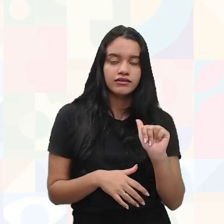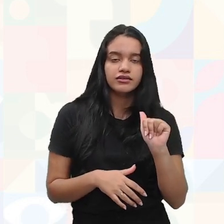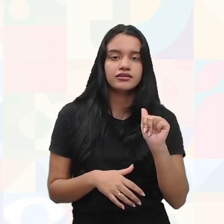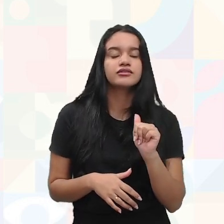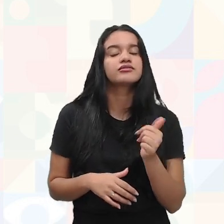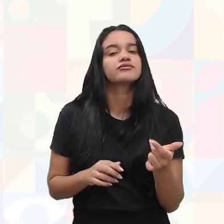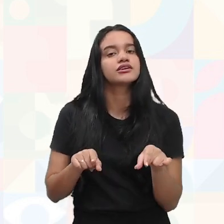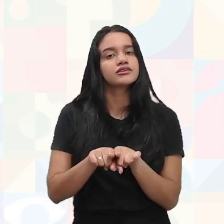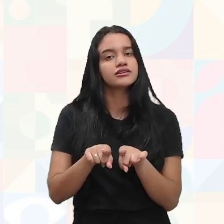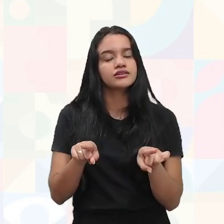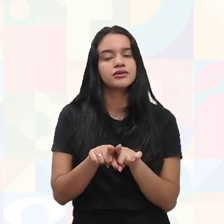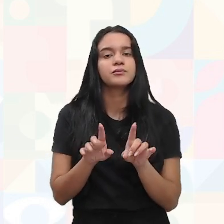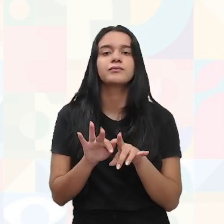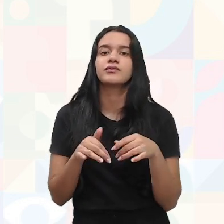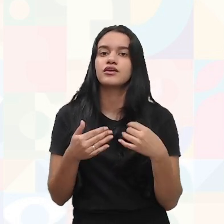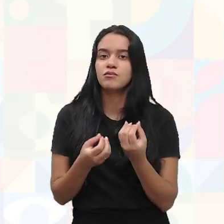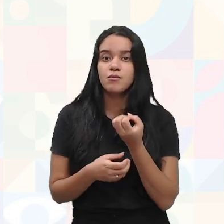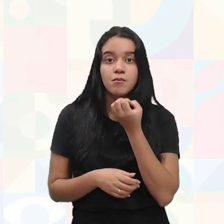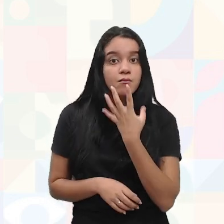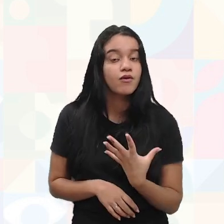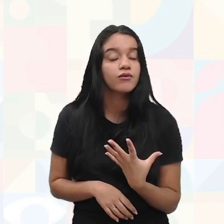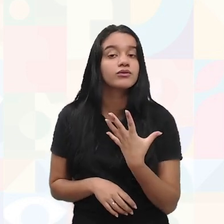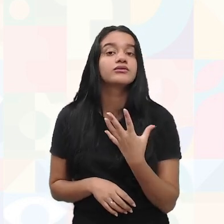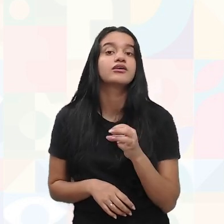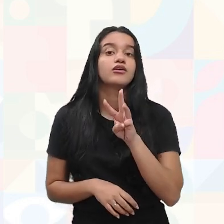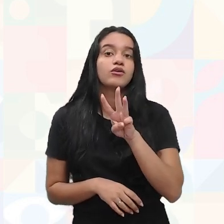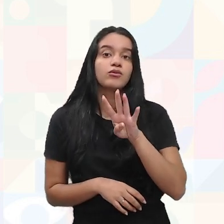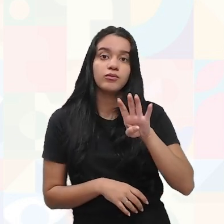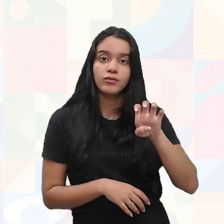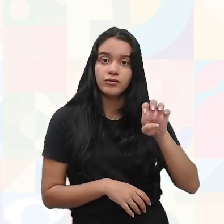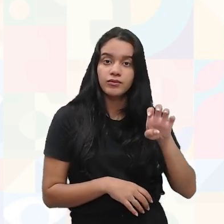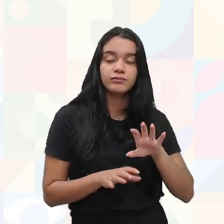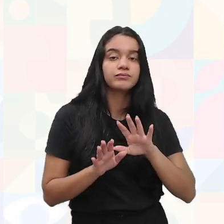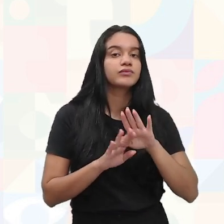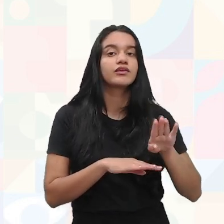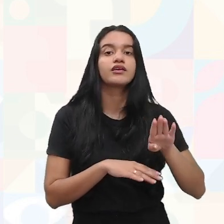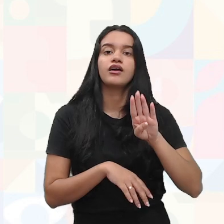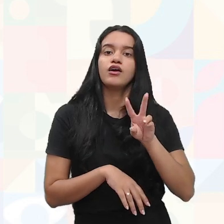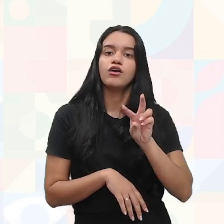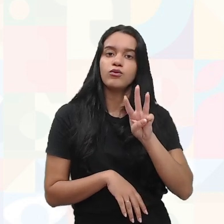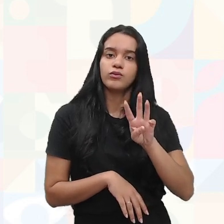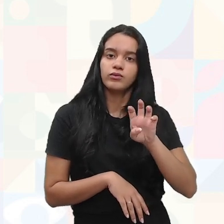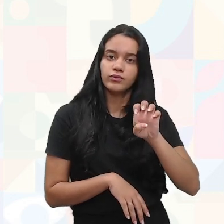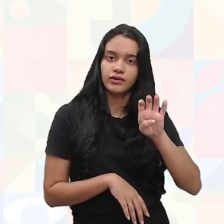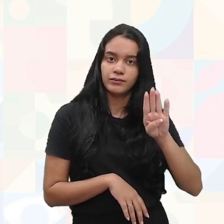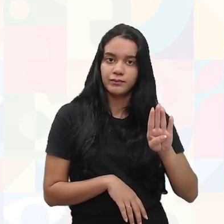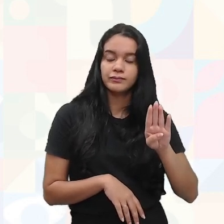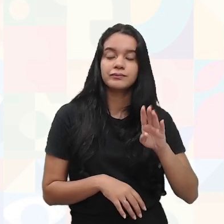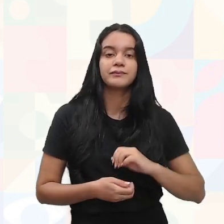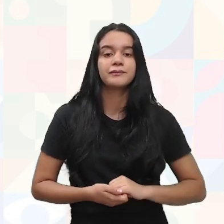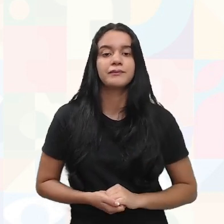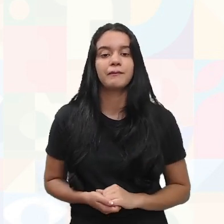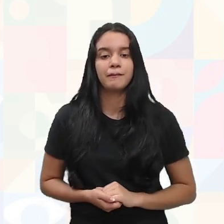versatilidade de ser funcional tanto para web quanto para mobile.